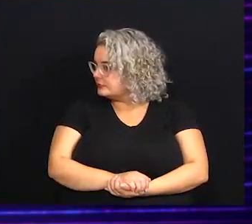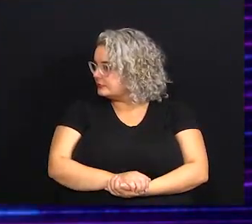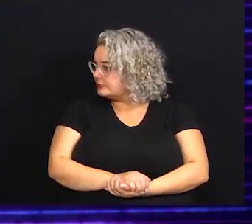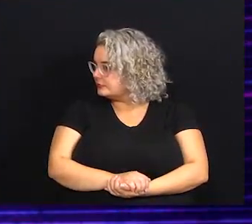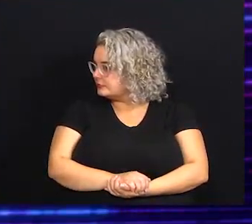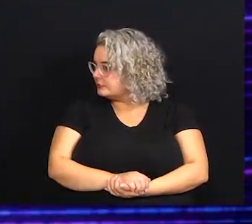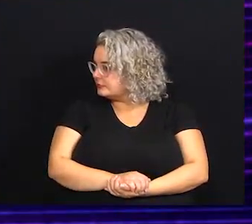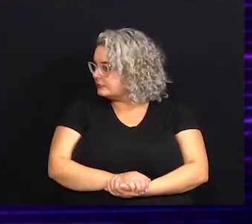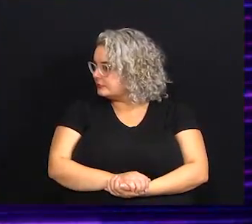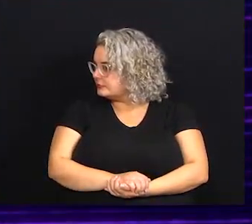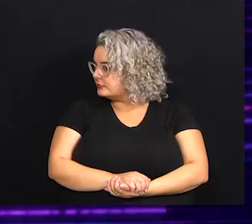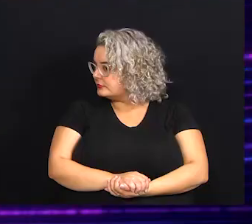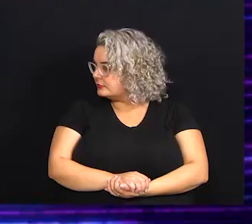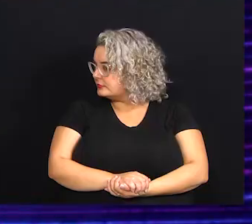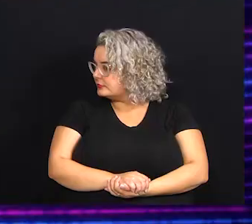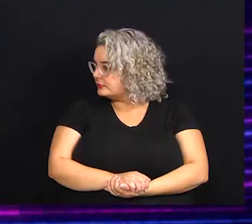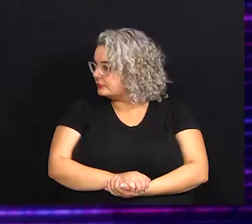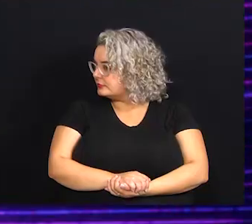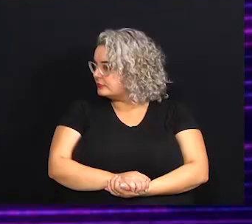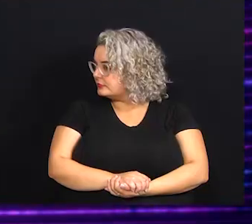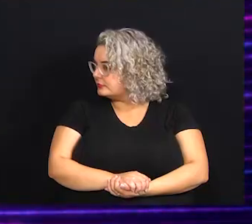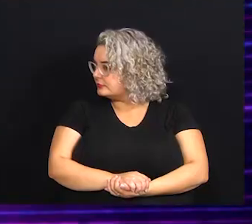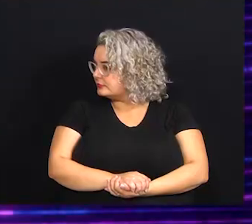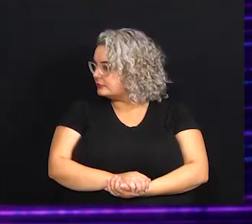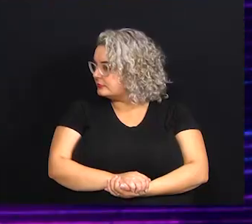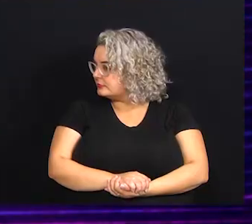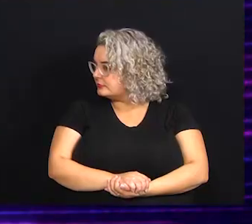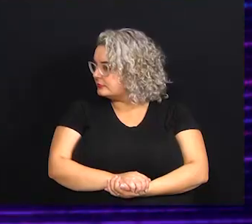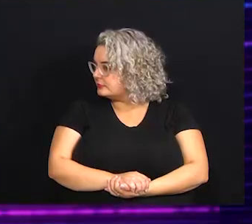Angulo, então é Ricardo